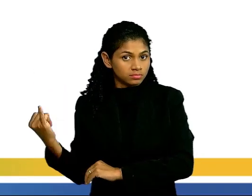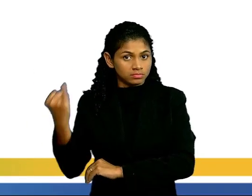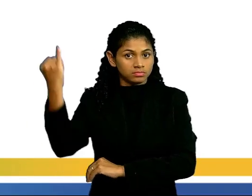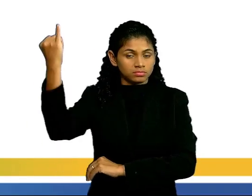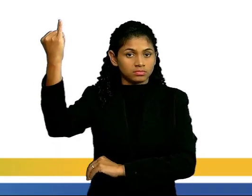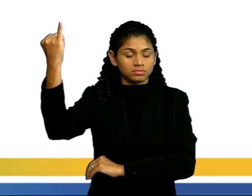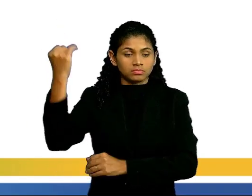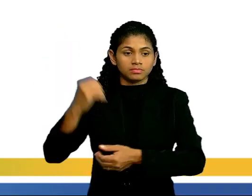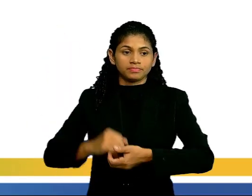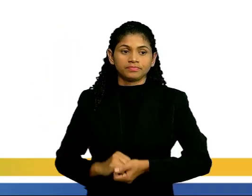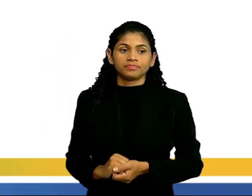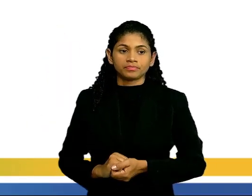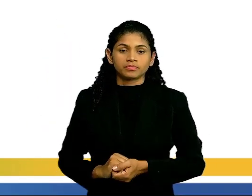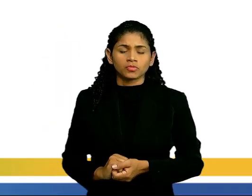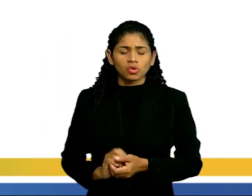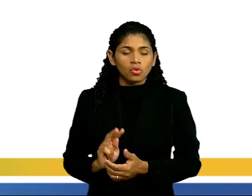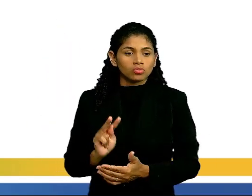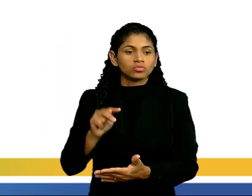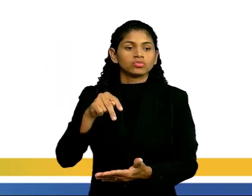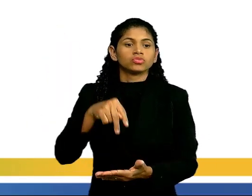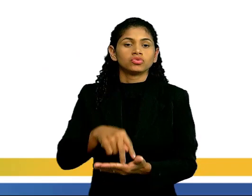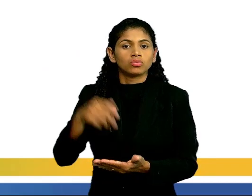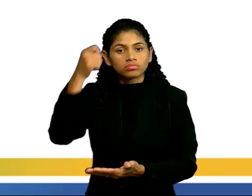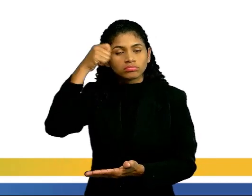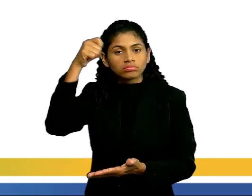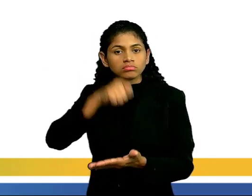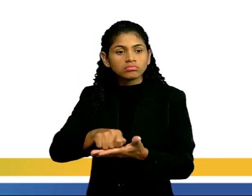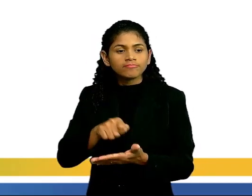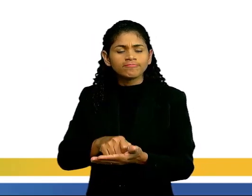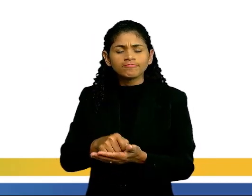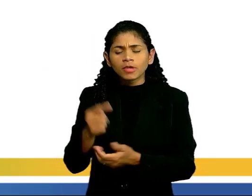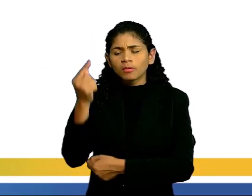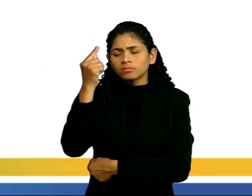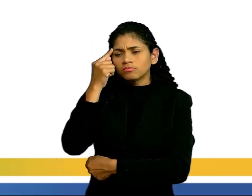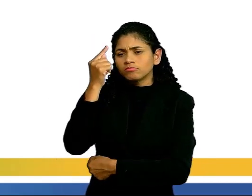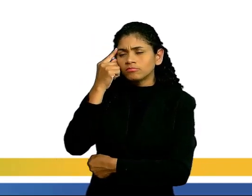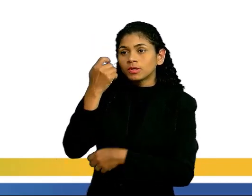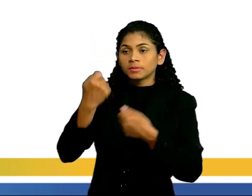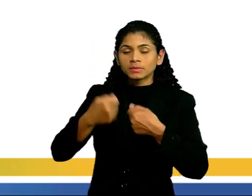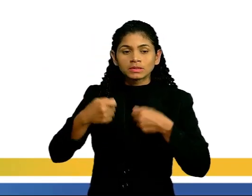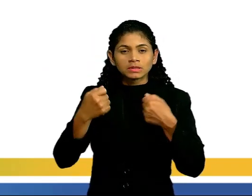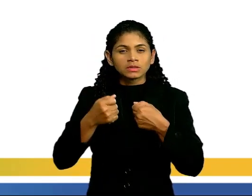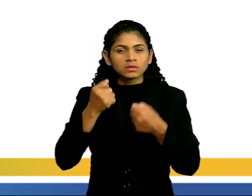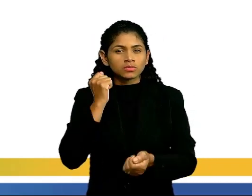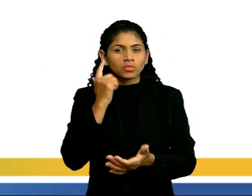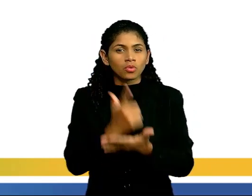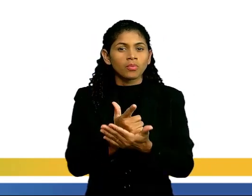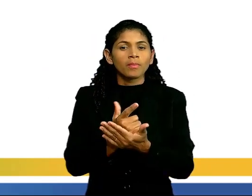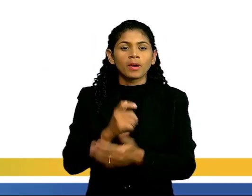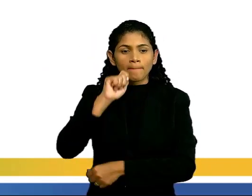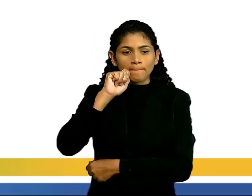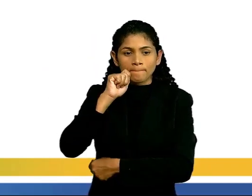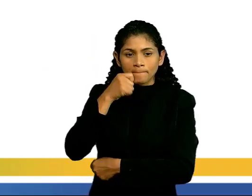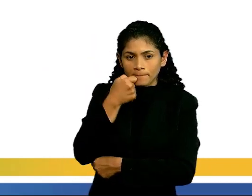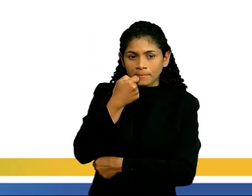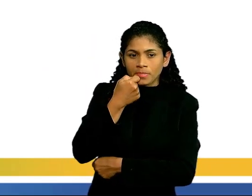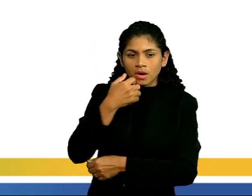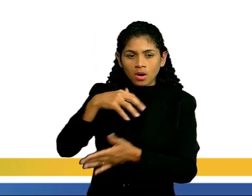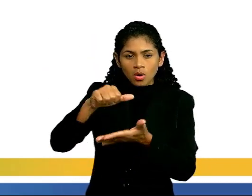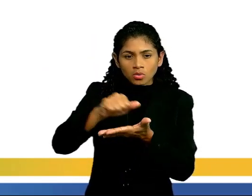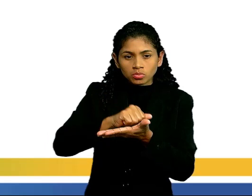A postura da autora. Fiquei pensando que precisava comprar pão, sabão e leite para a Vera